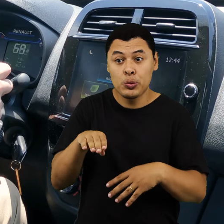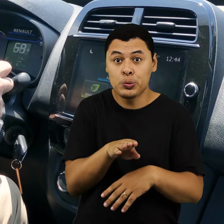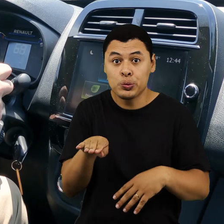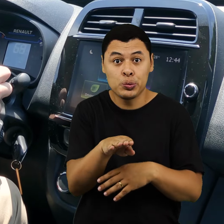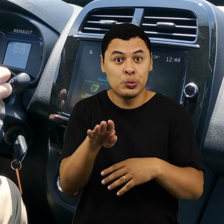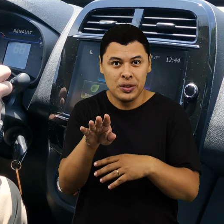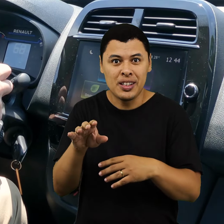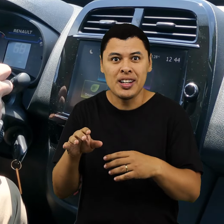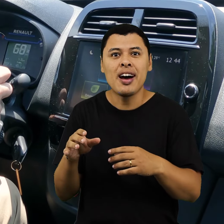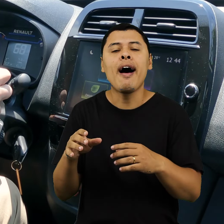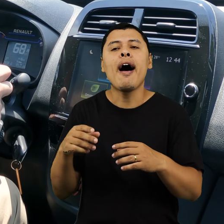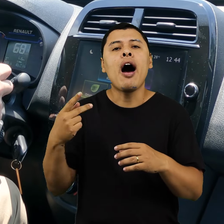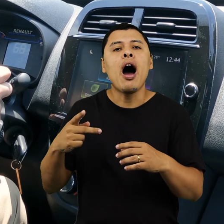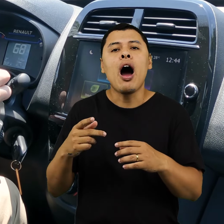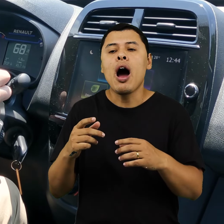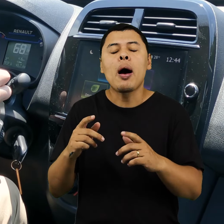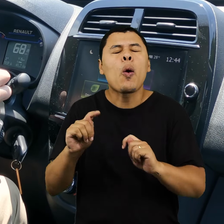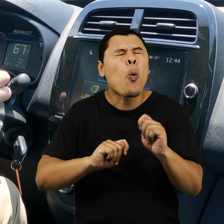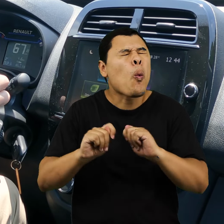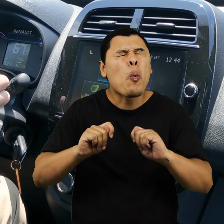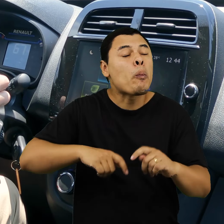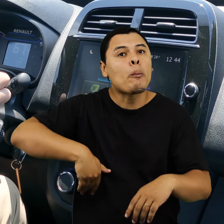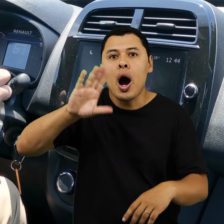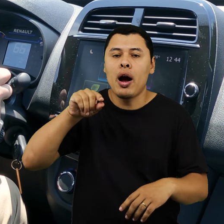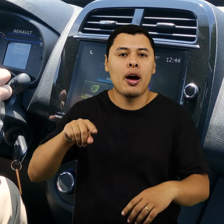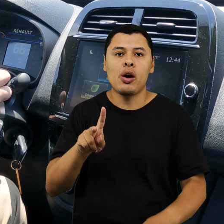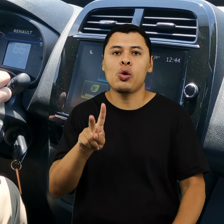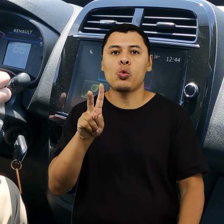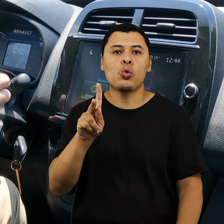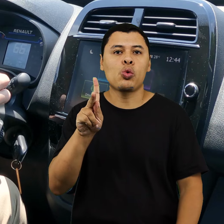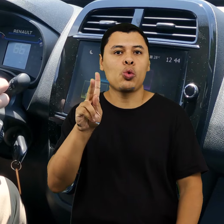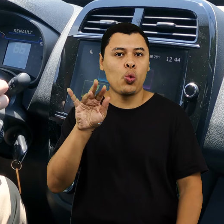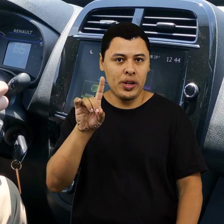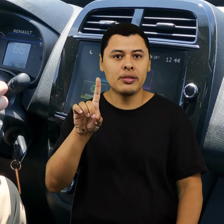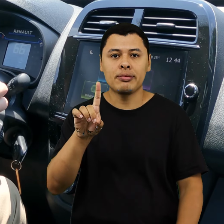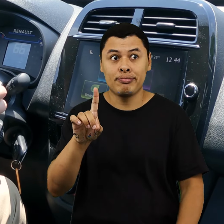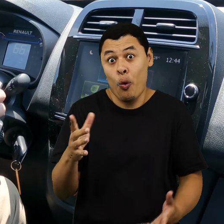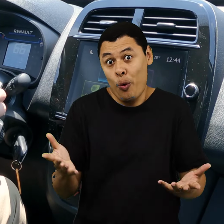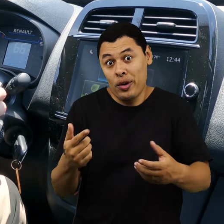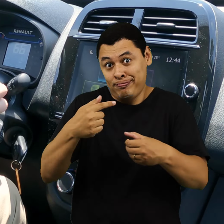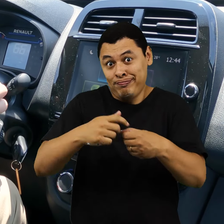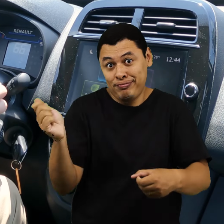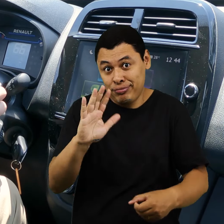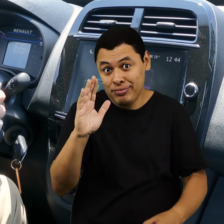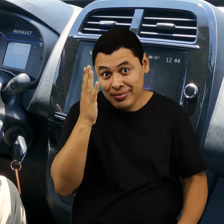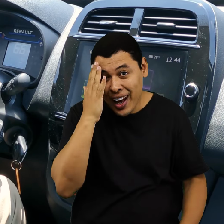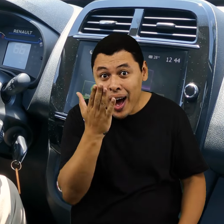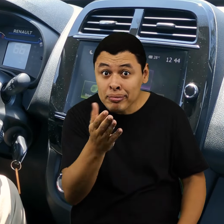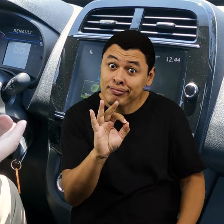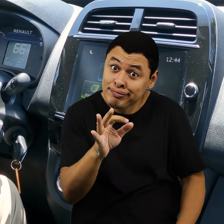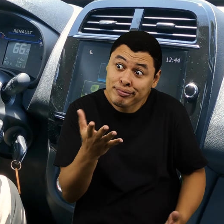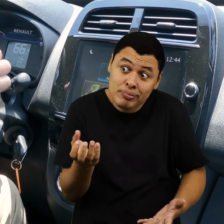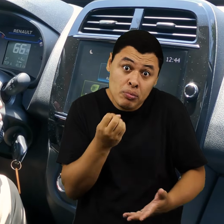mais frugal do Brasil, que menos consome gasolina, especialmente hoje em dia que o preço do combustível é um fator crítico. Isso é um fator bem positivo